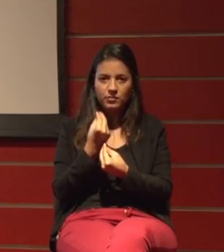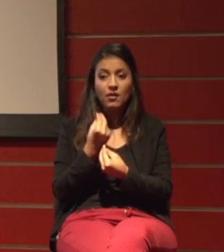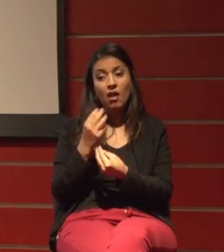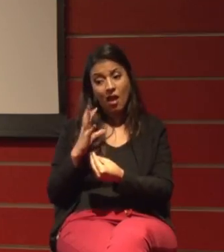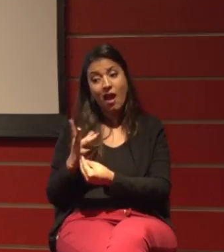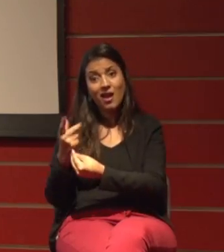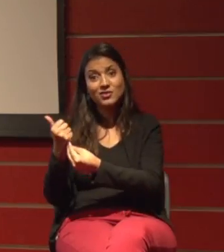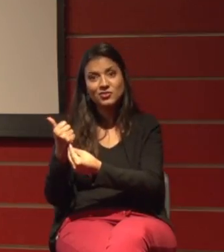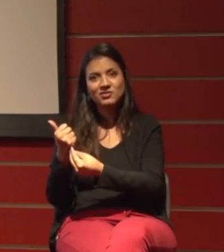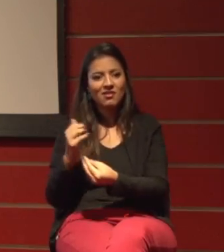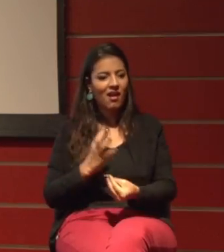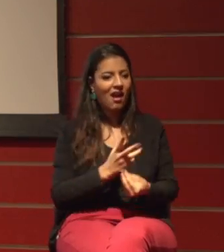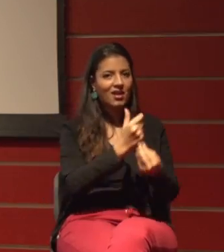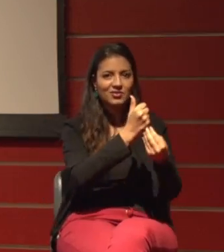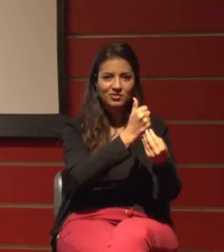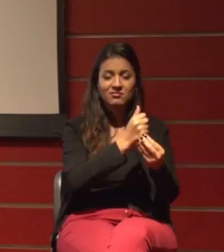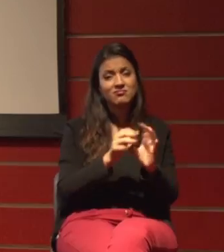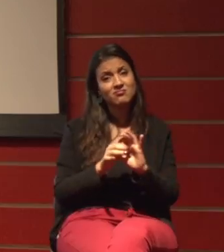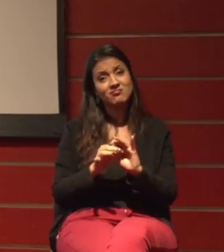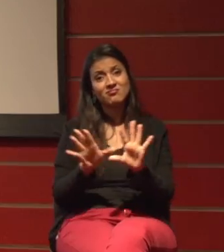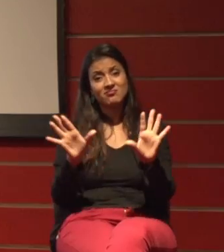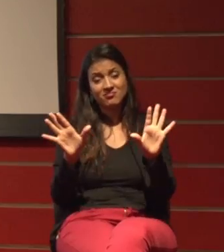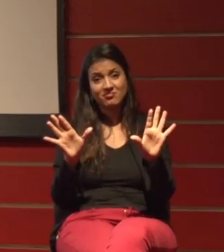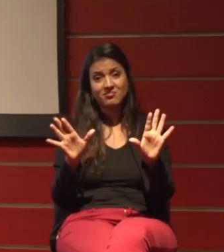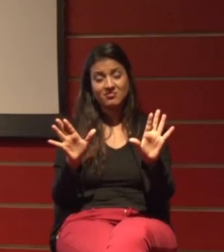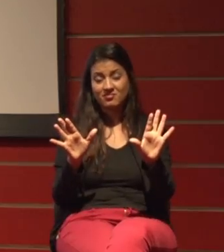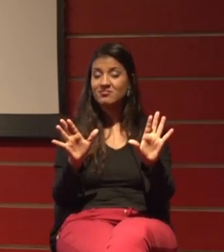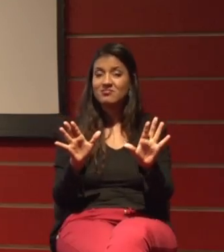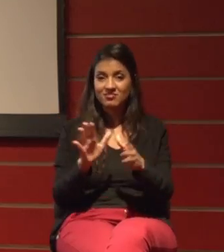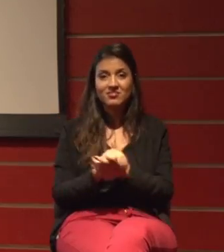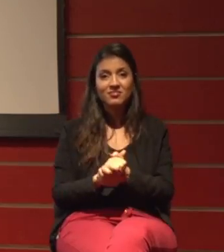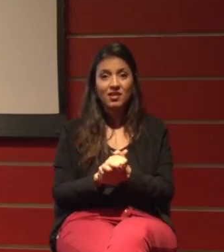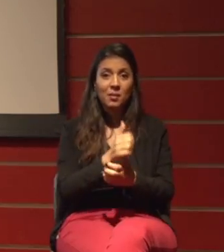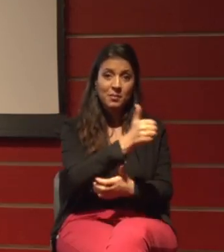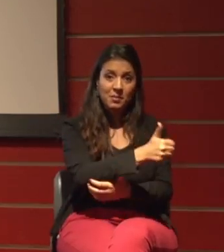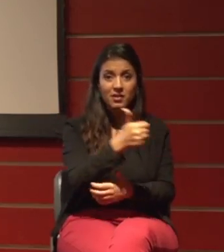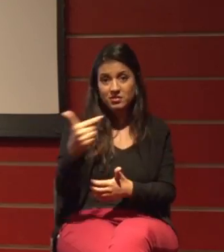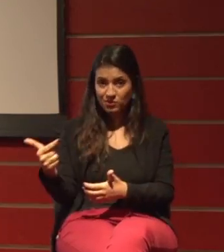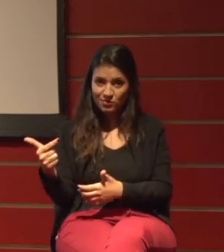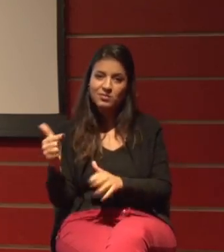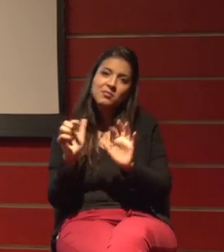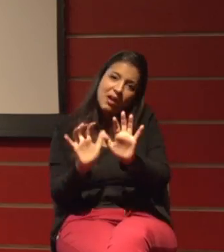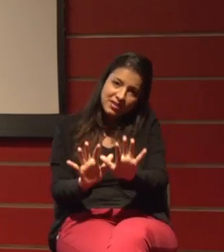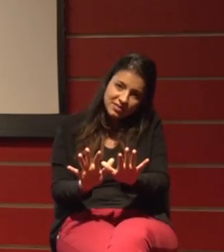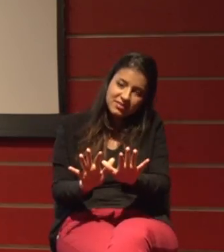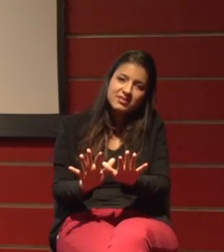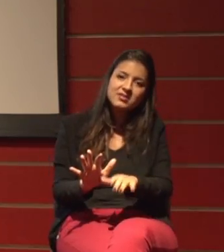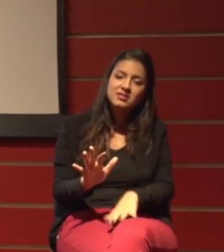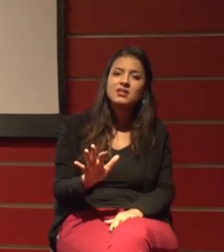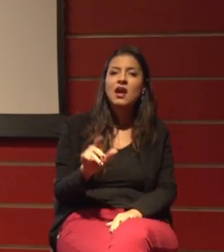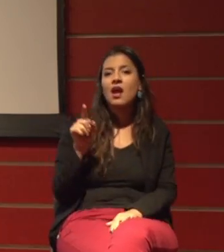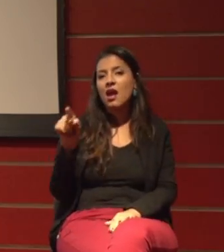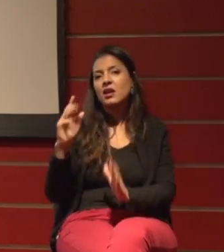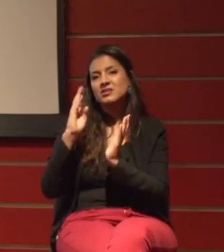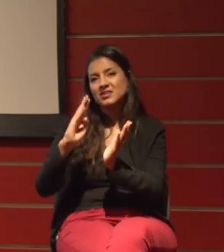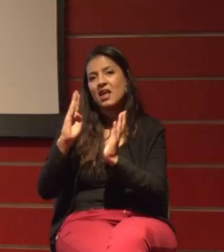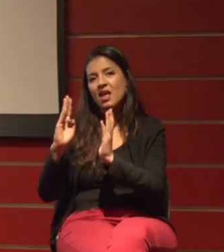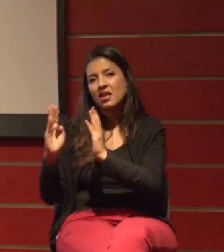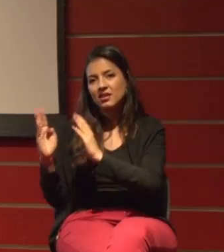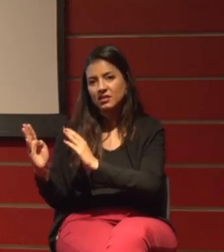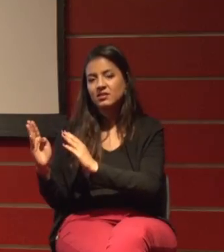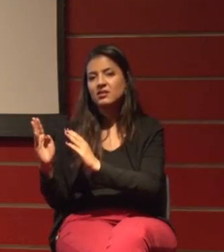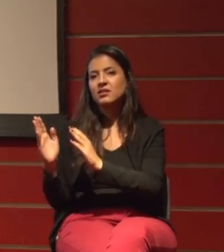né são sucessivas são são paralelas e sucessivas mas Ou seja a série em